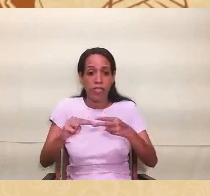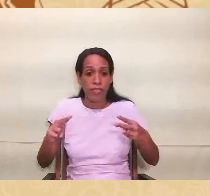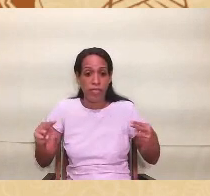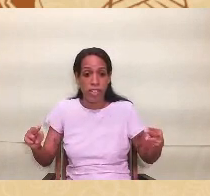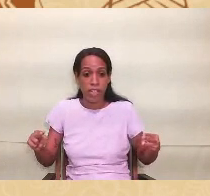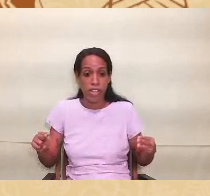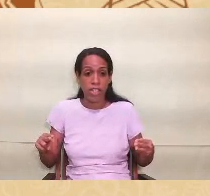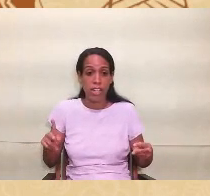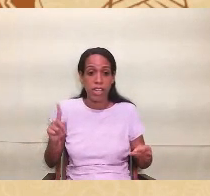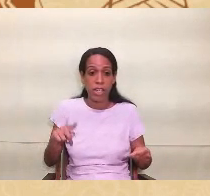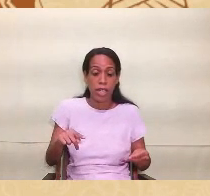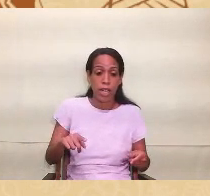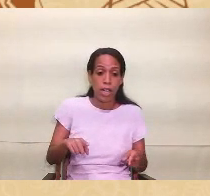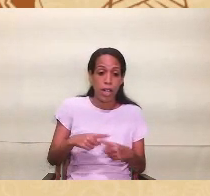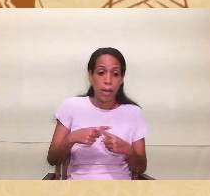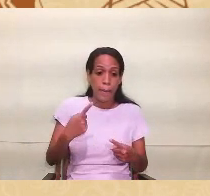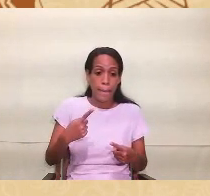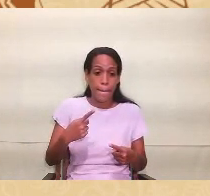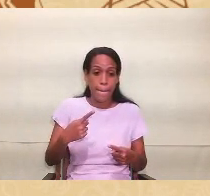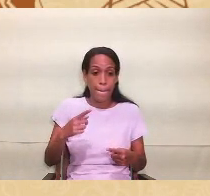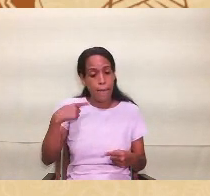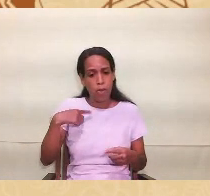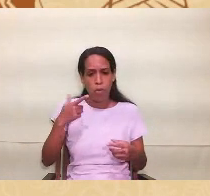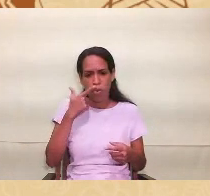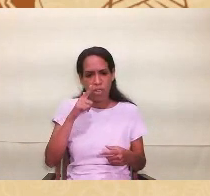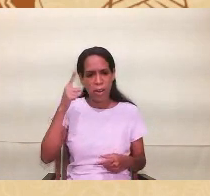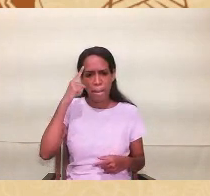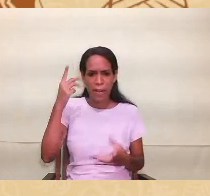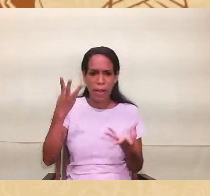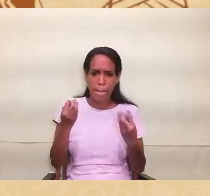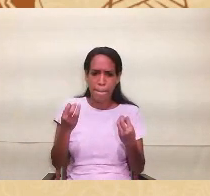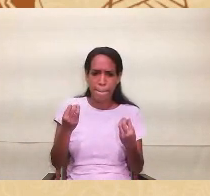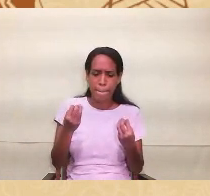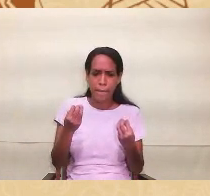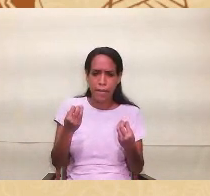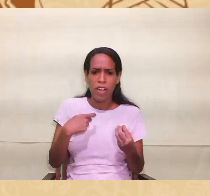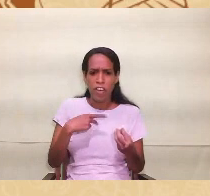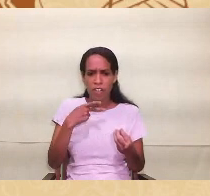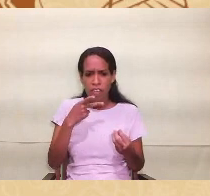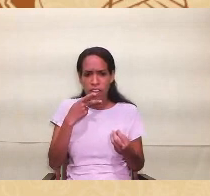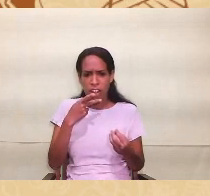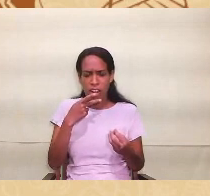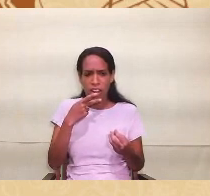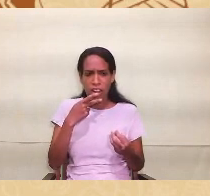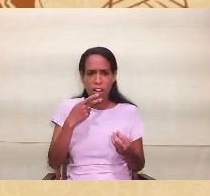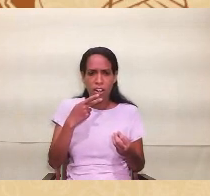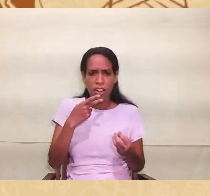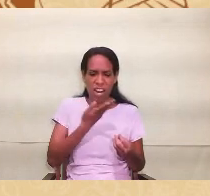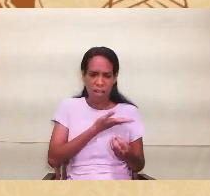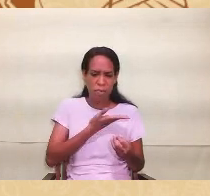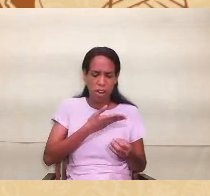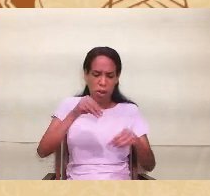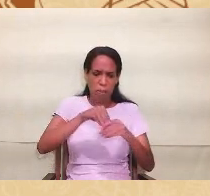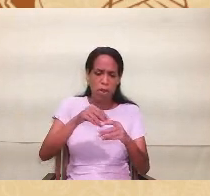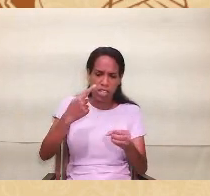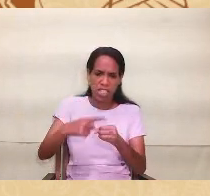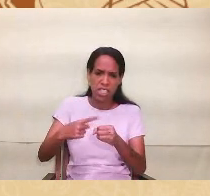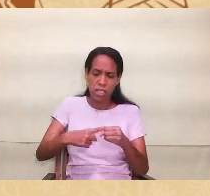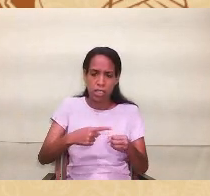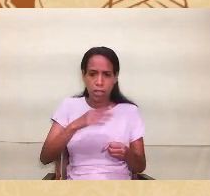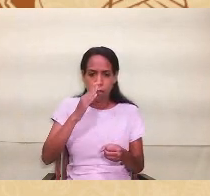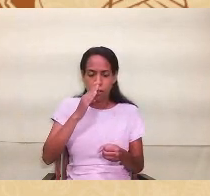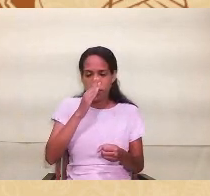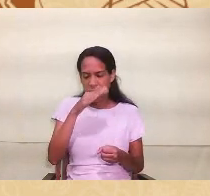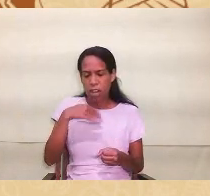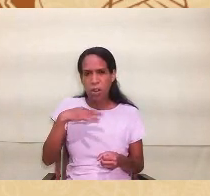por isso que eu não consigo pensar muito. Eu até falei isso para os parentes que moram em cidade, né? Eles logo, logo vão ter... Logo, logo não.